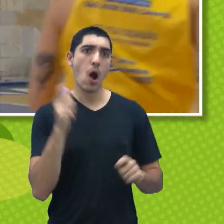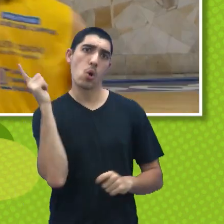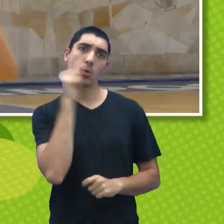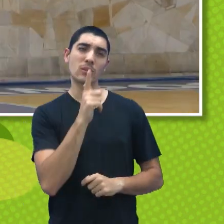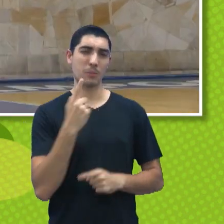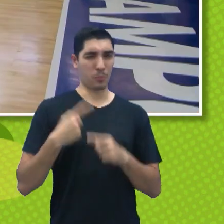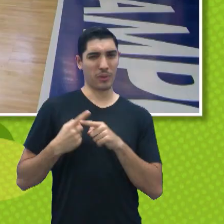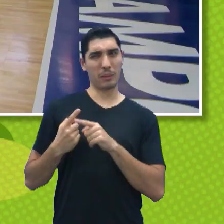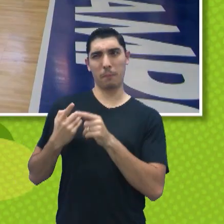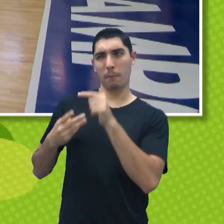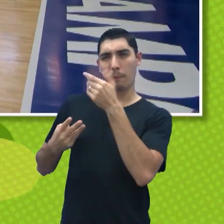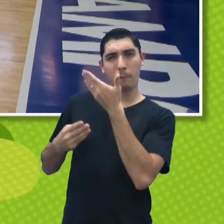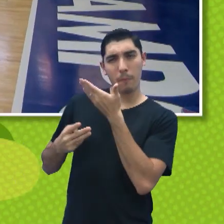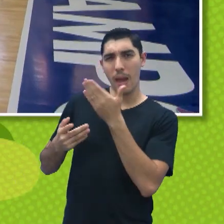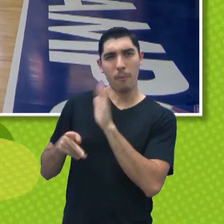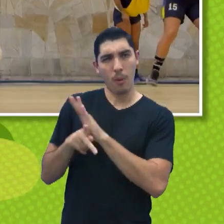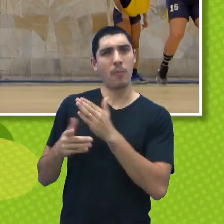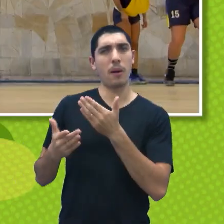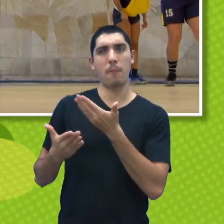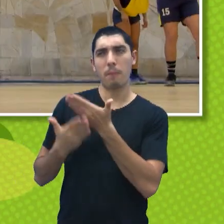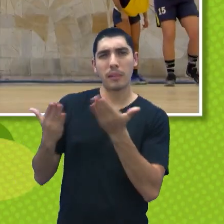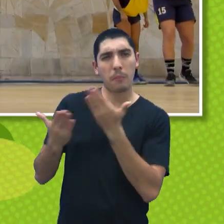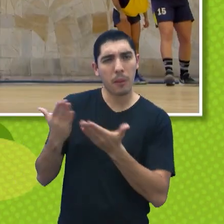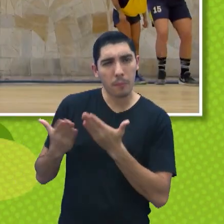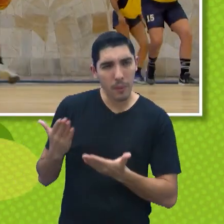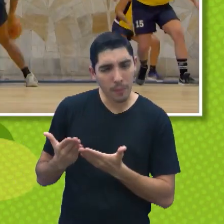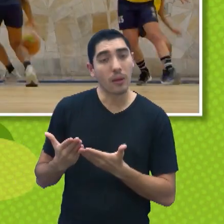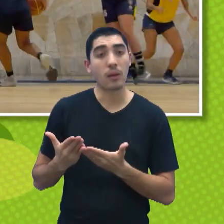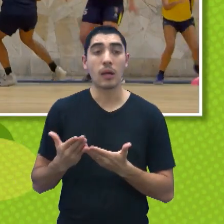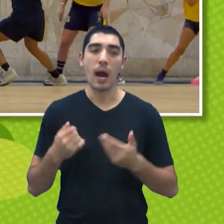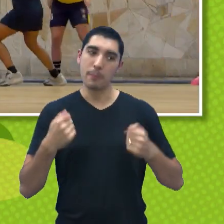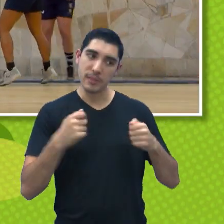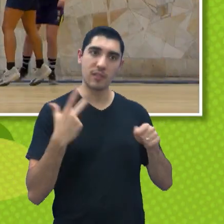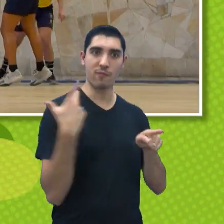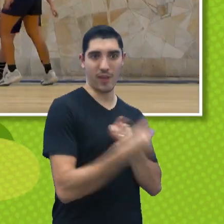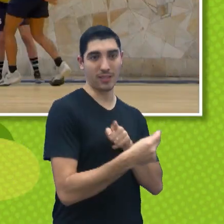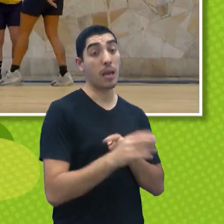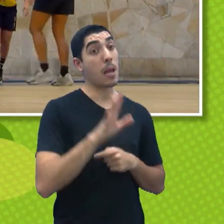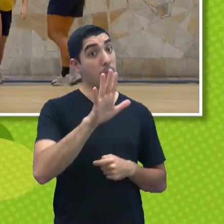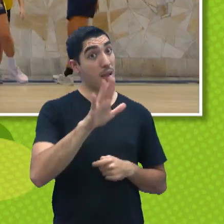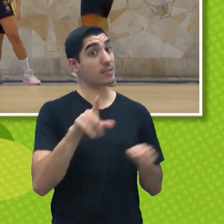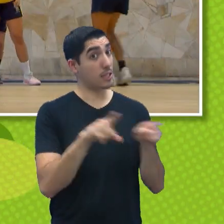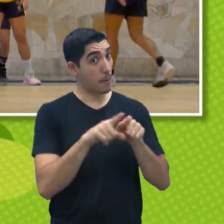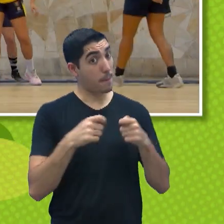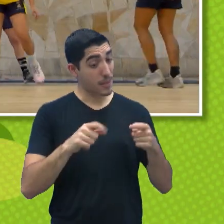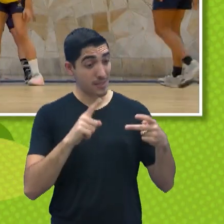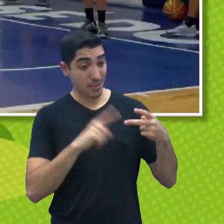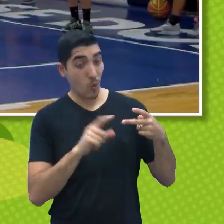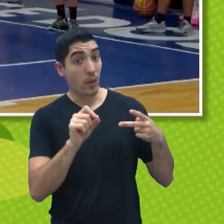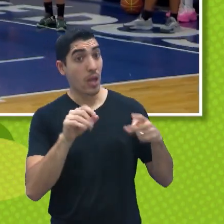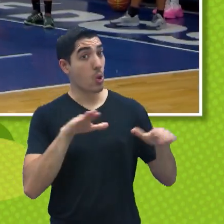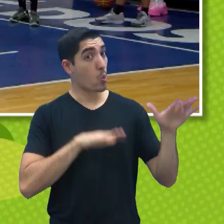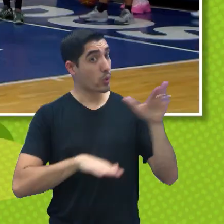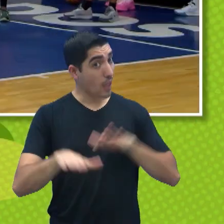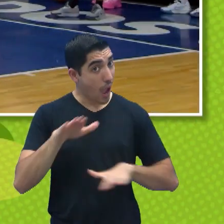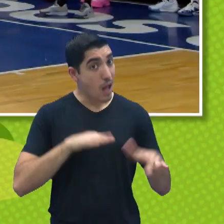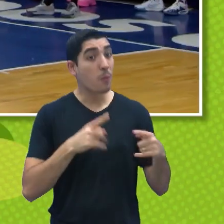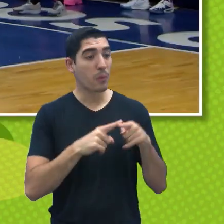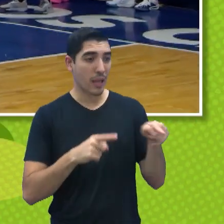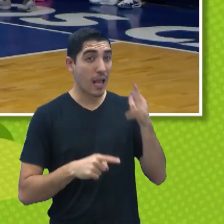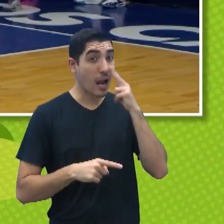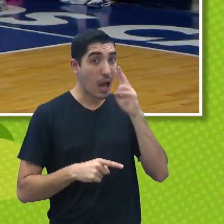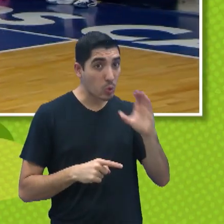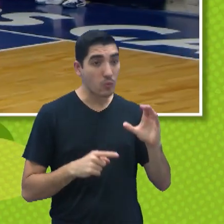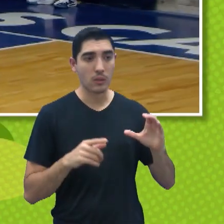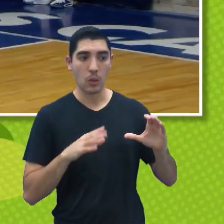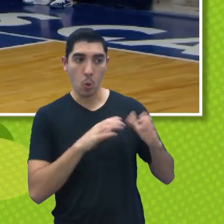Voltar a vencer. E a outra é que você tem que redobrar o cuidado, porque Catanduva às vezes vai querer surpreender. Então é uma equipe perigosa, São José tem que